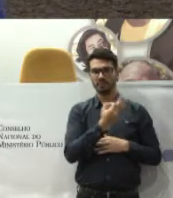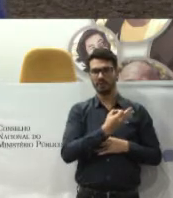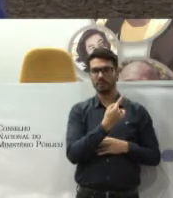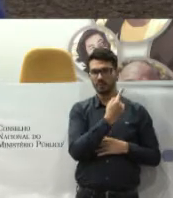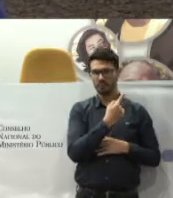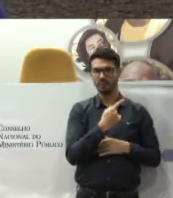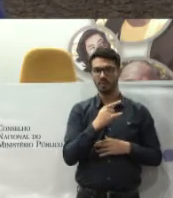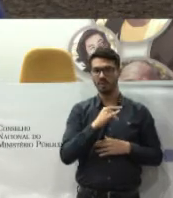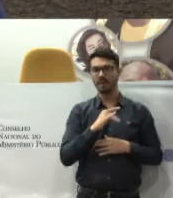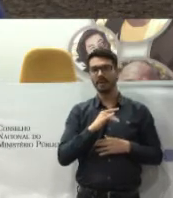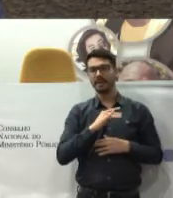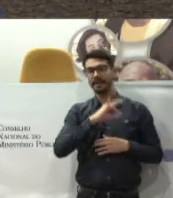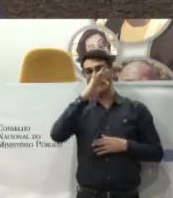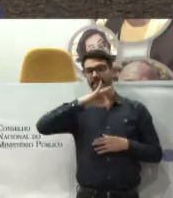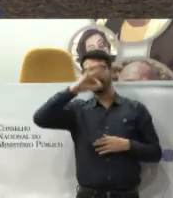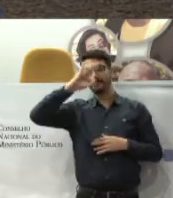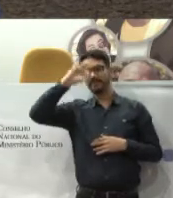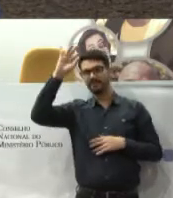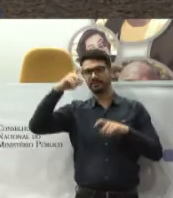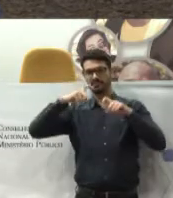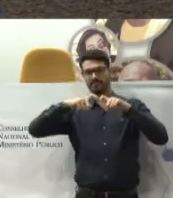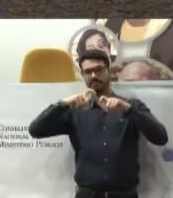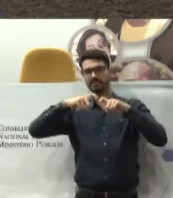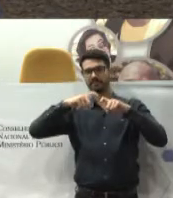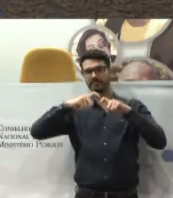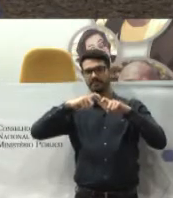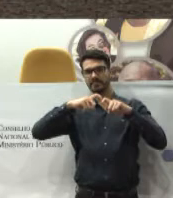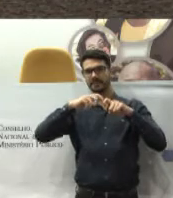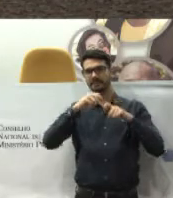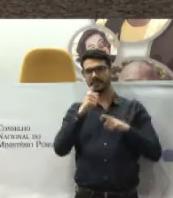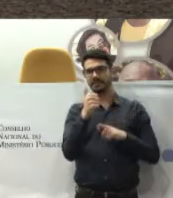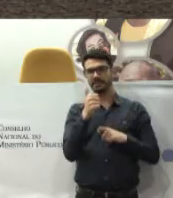6,1%. A inflação médica foi de